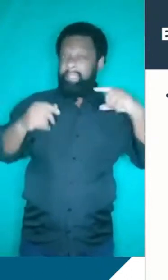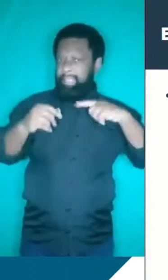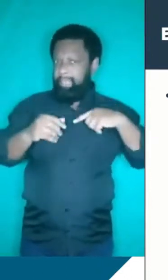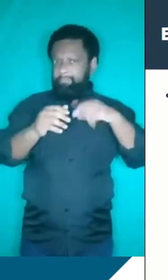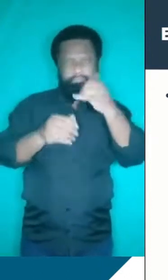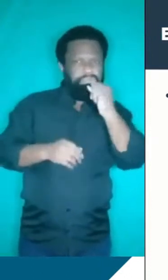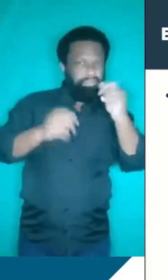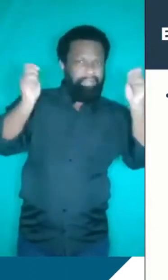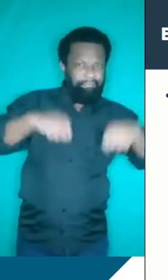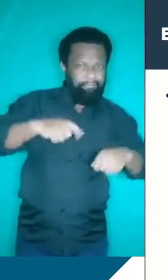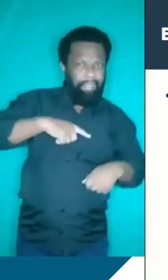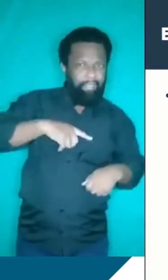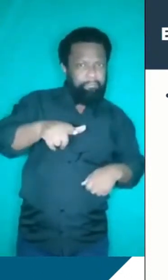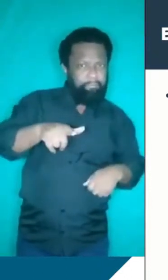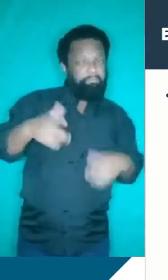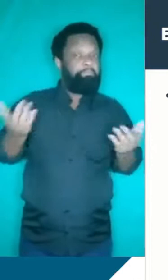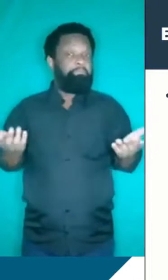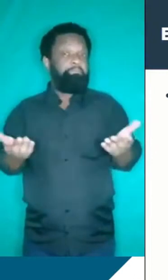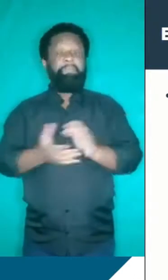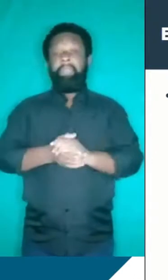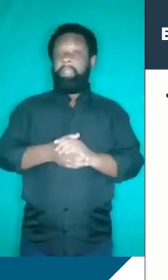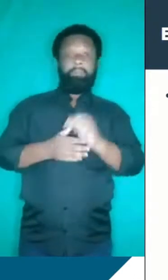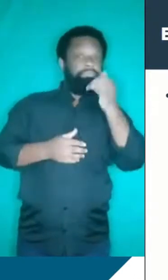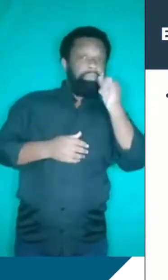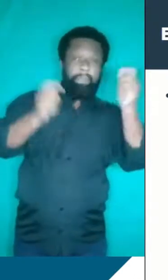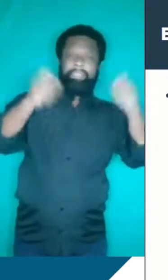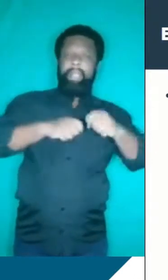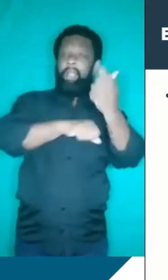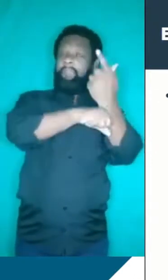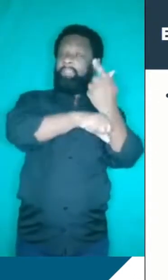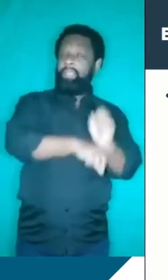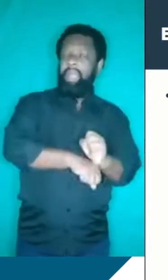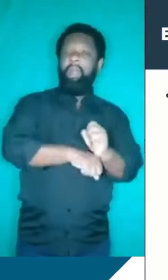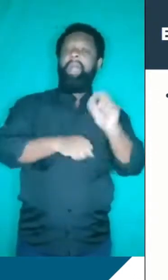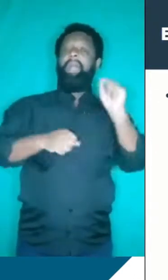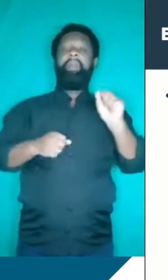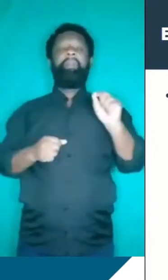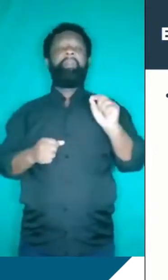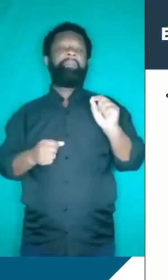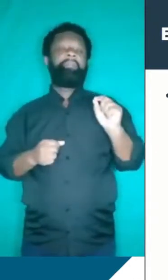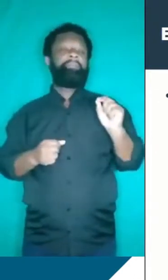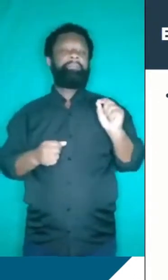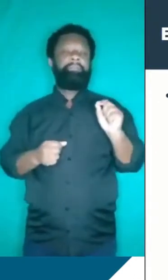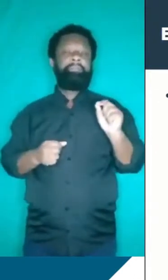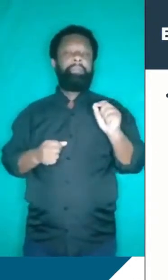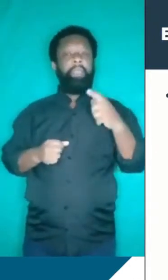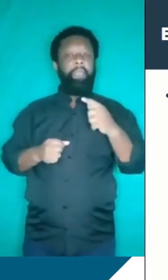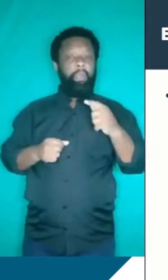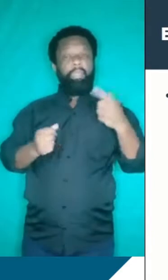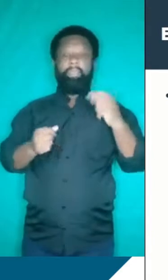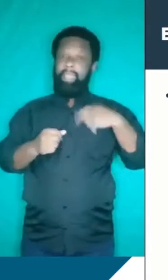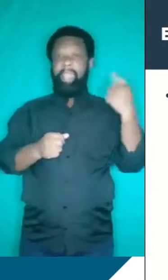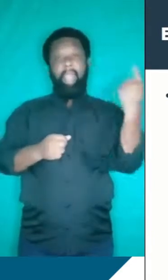potencial gravitacional? O que é isso aí? A energia potencial gravitacional, ela é associada à